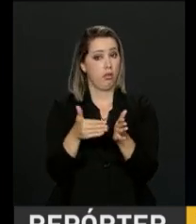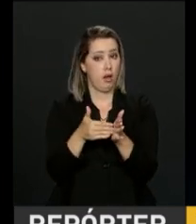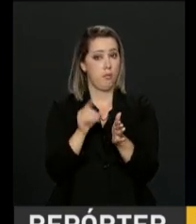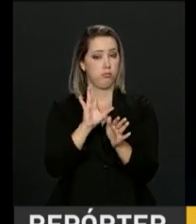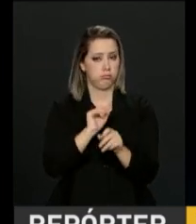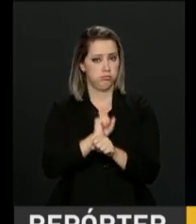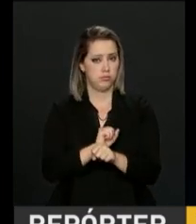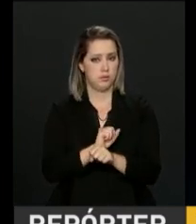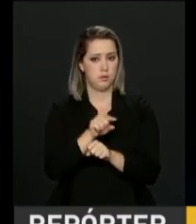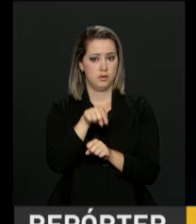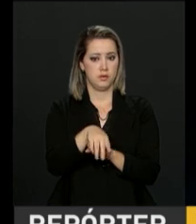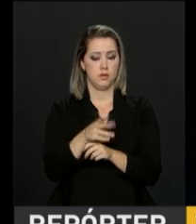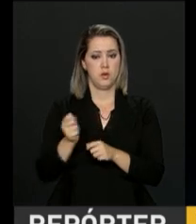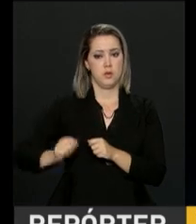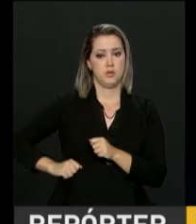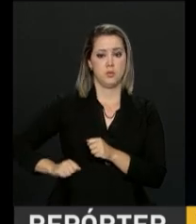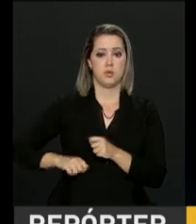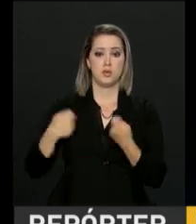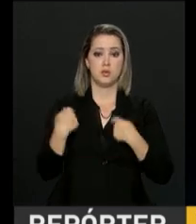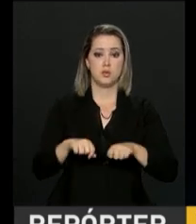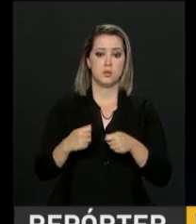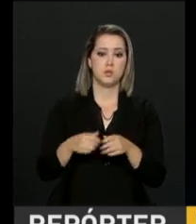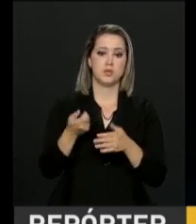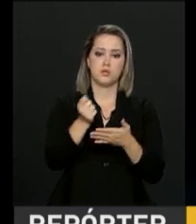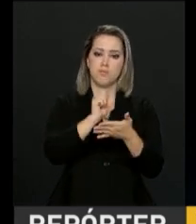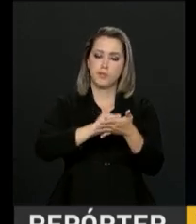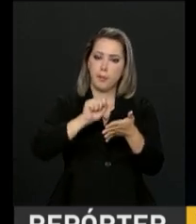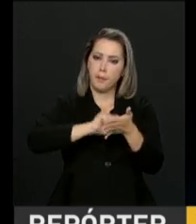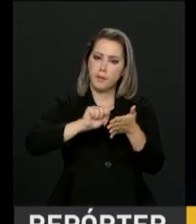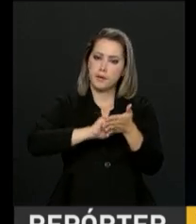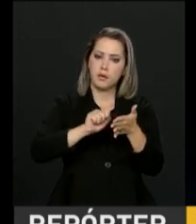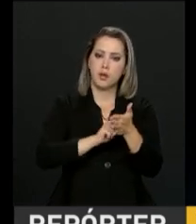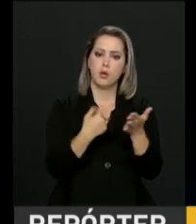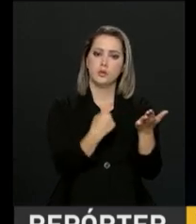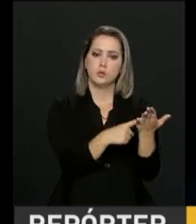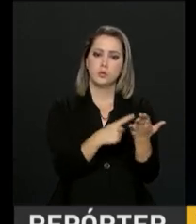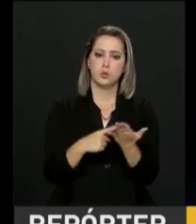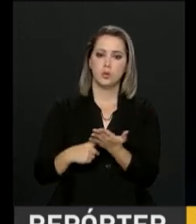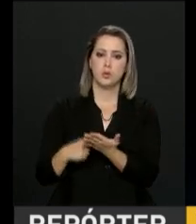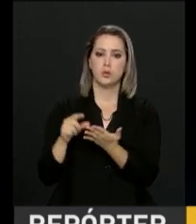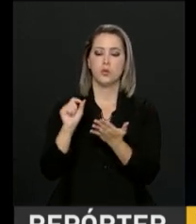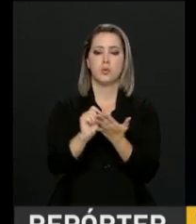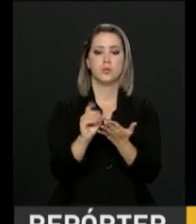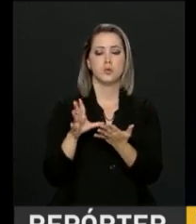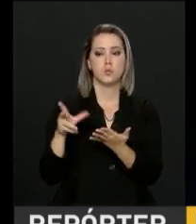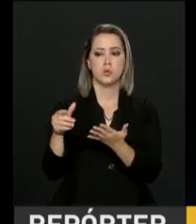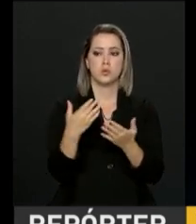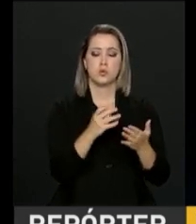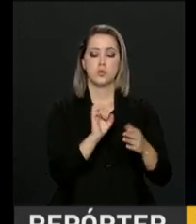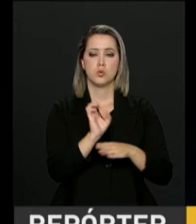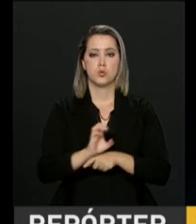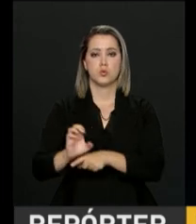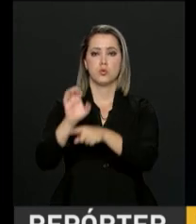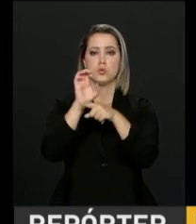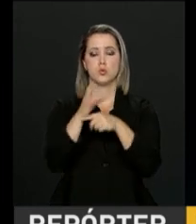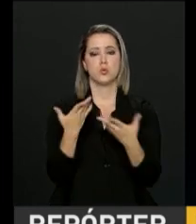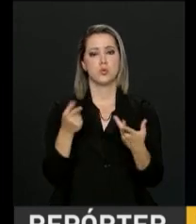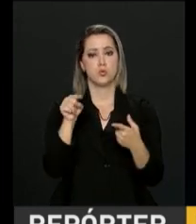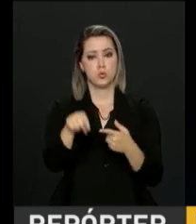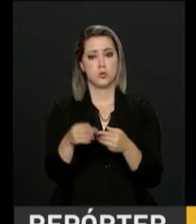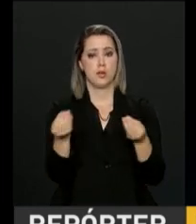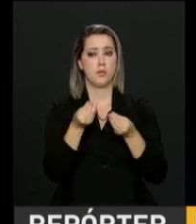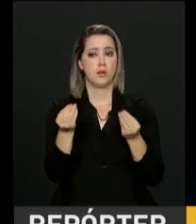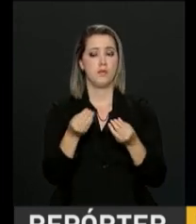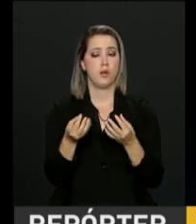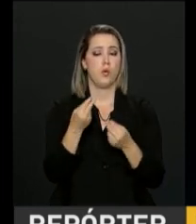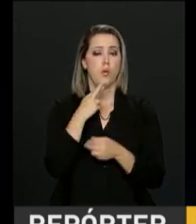tentam elaborar aí um texto em que todos os estados possam concordar para achar uma solução para essa situação na Venezuela.